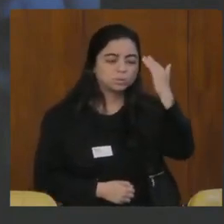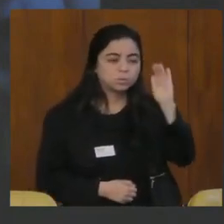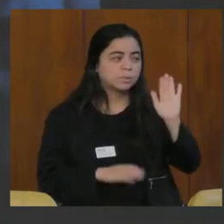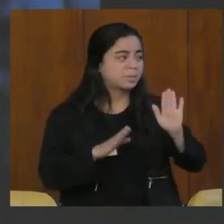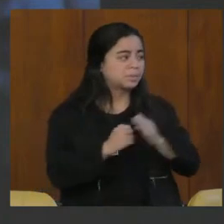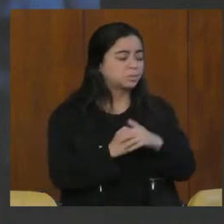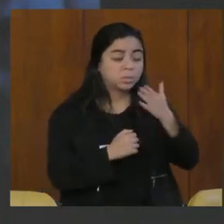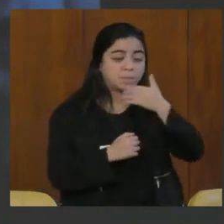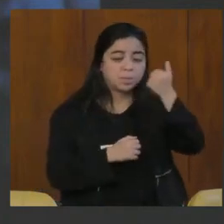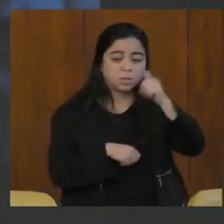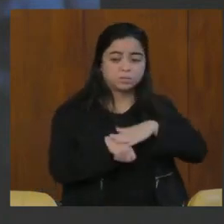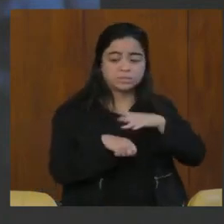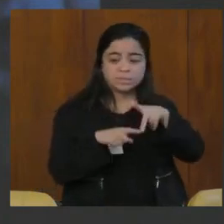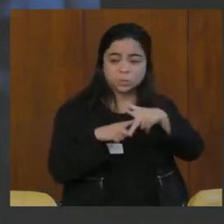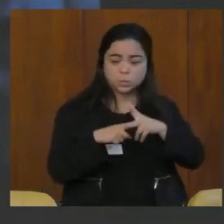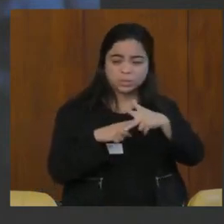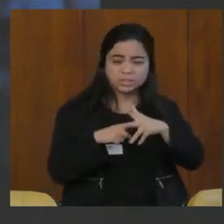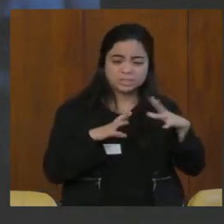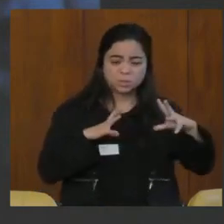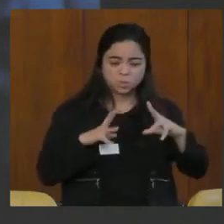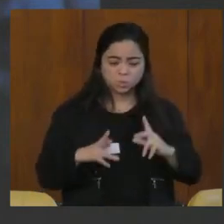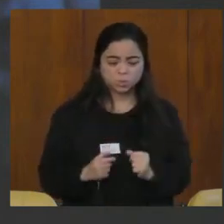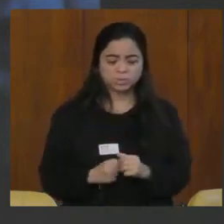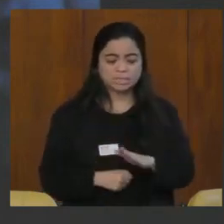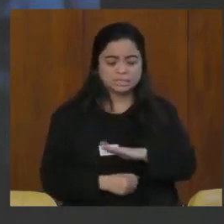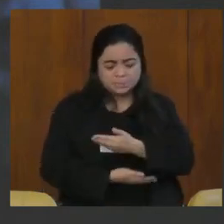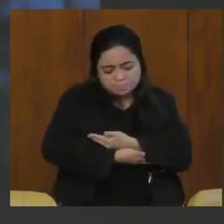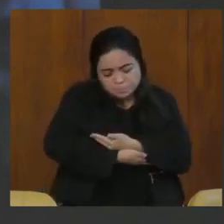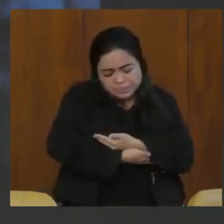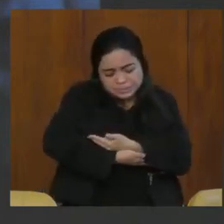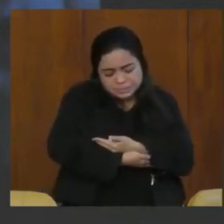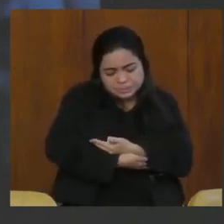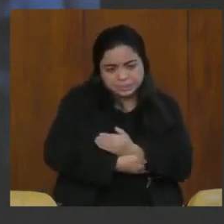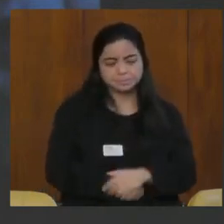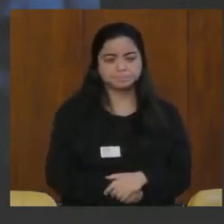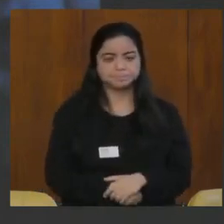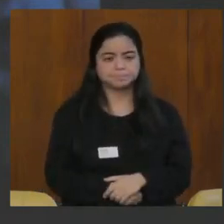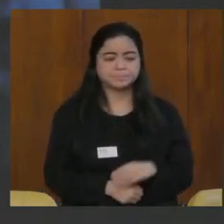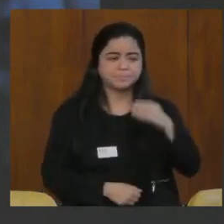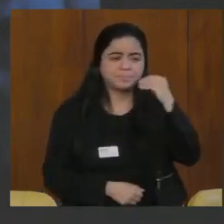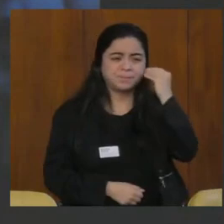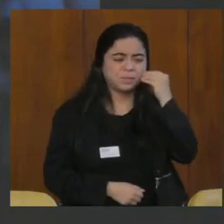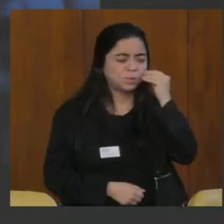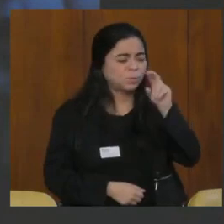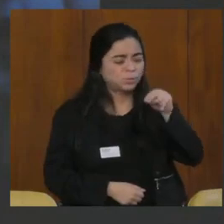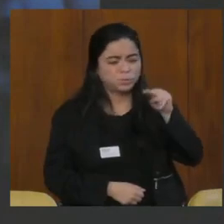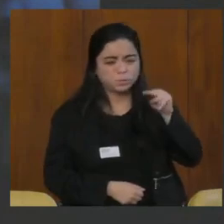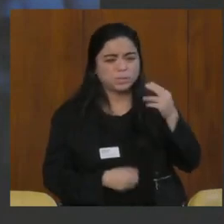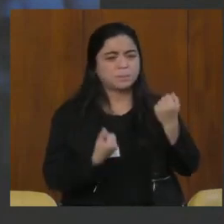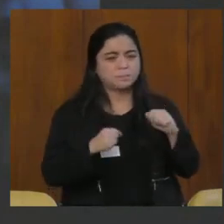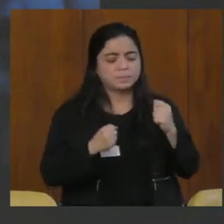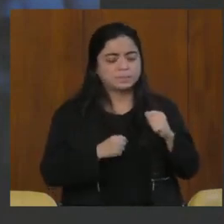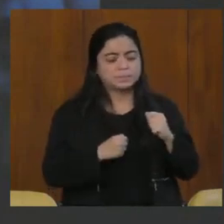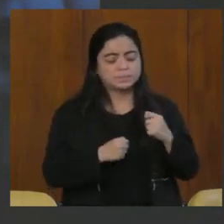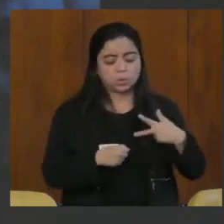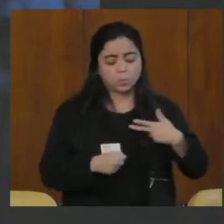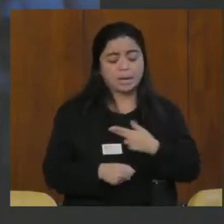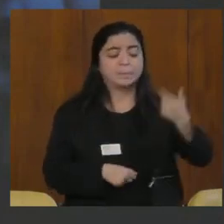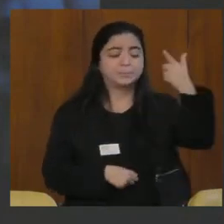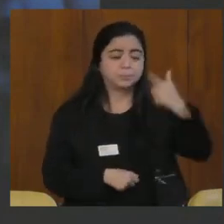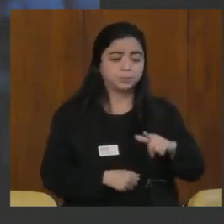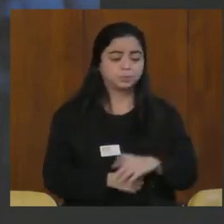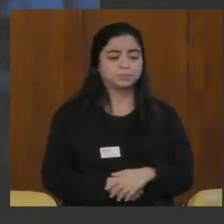ideal fazer a correção total em crianças muito pequenininhas. Né? A experiência da gente nunca fica bom e tem que ser operado depois. Então,